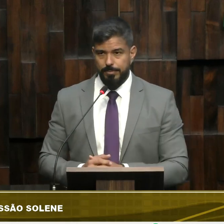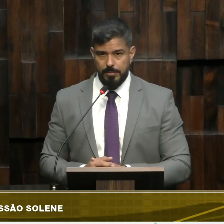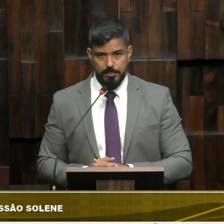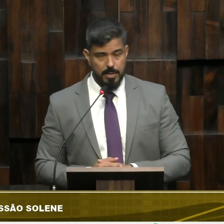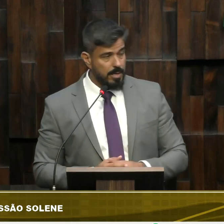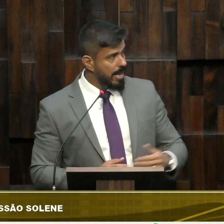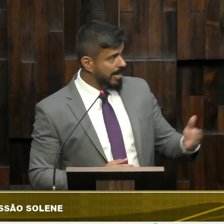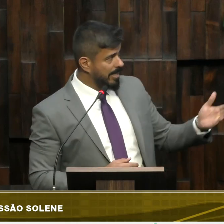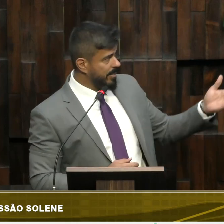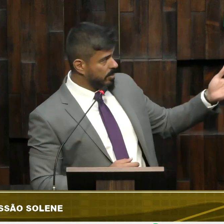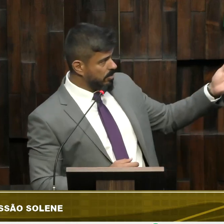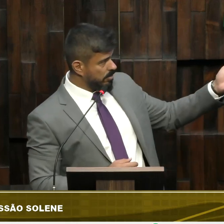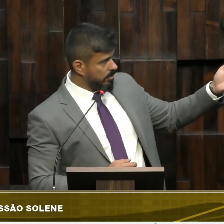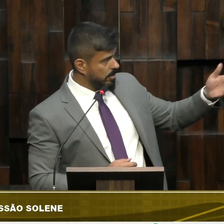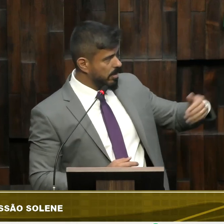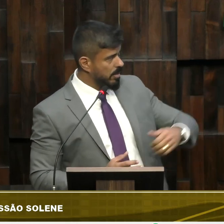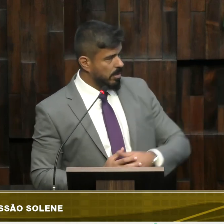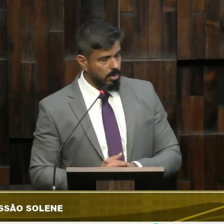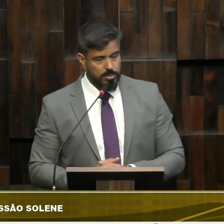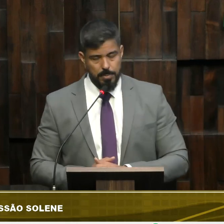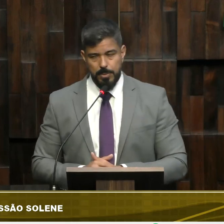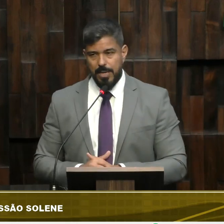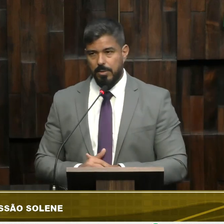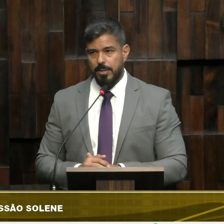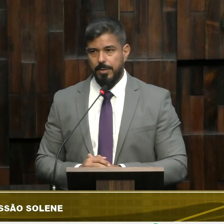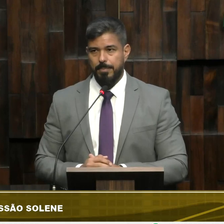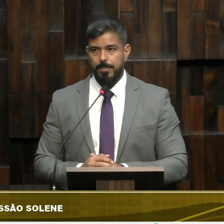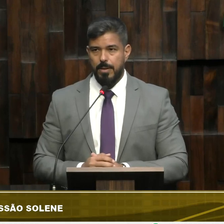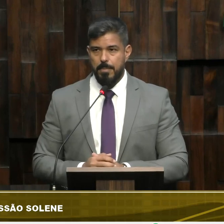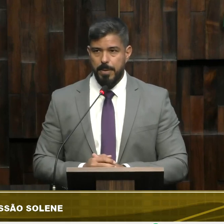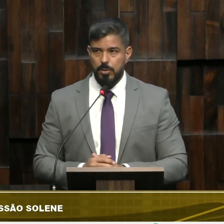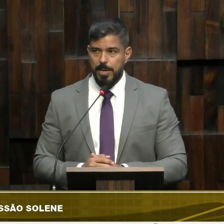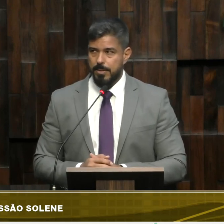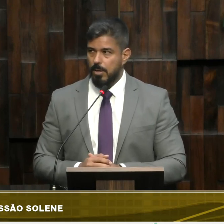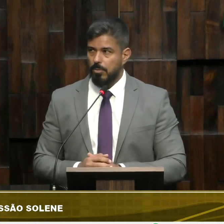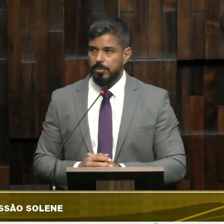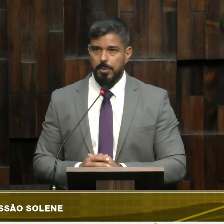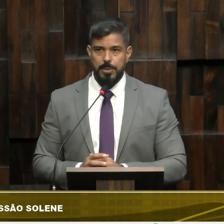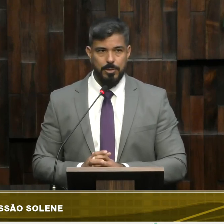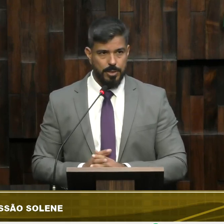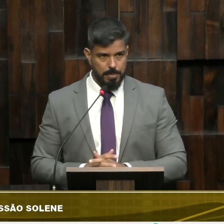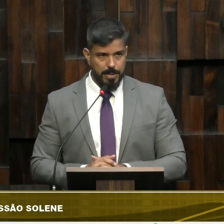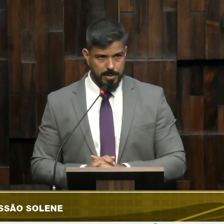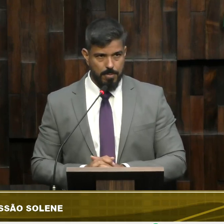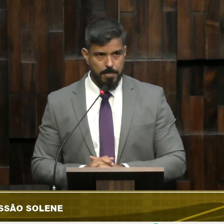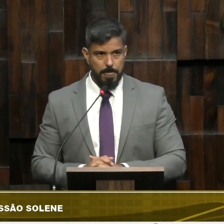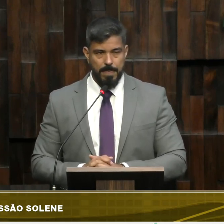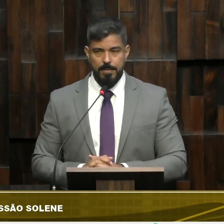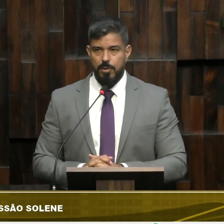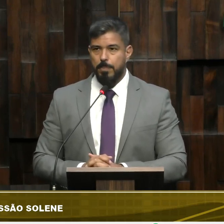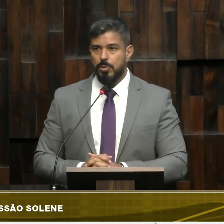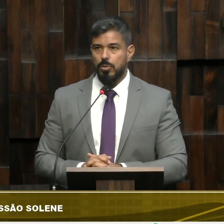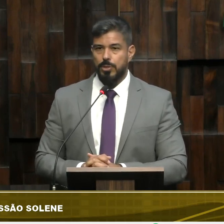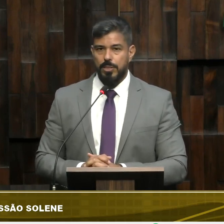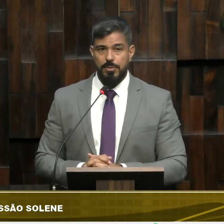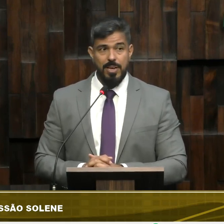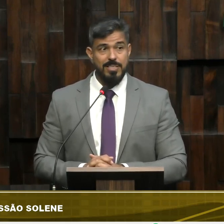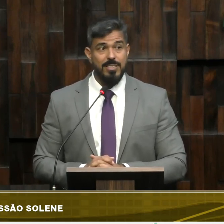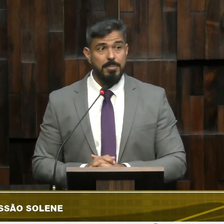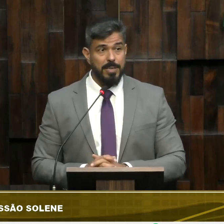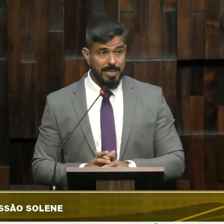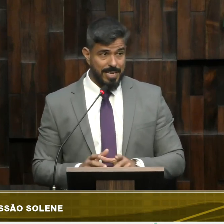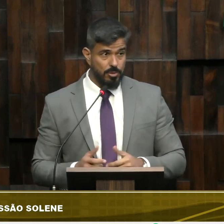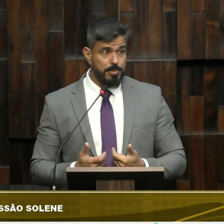política. Agradeço ao nosso deputado aqui, Pedro Brazão, deputado Chiquinho Brazão. Foram pessoas que